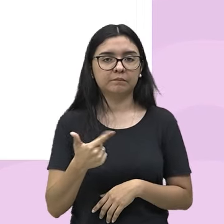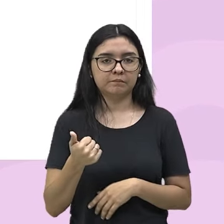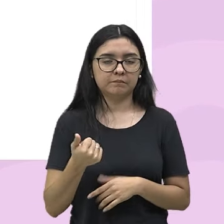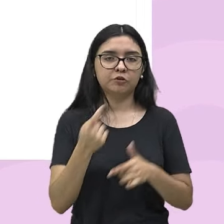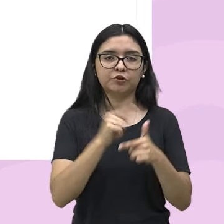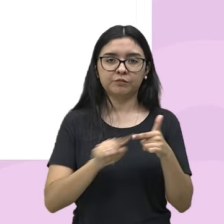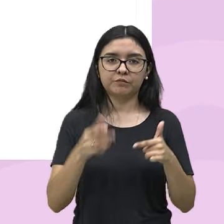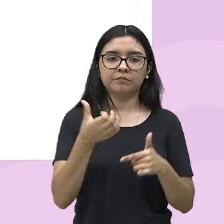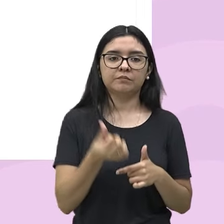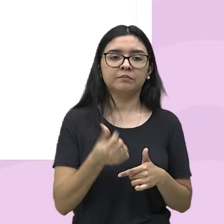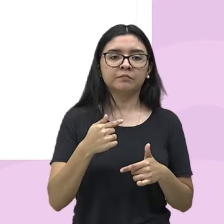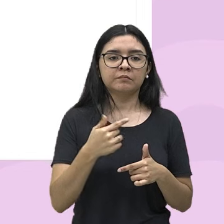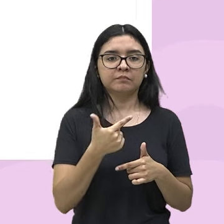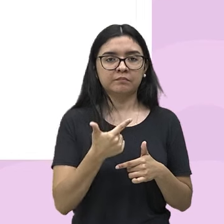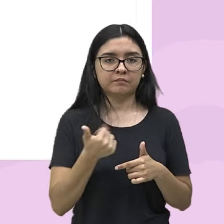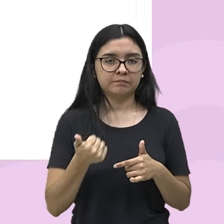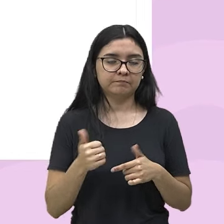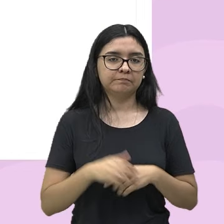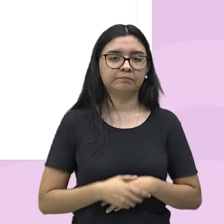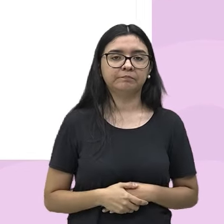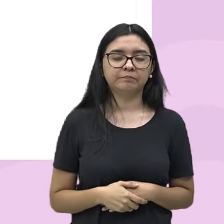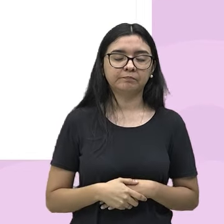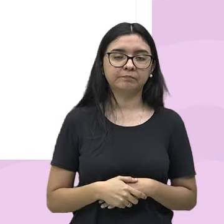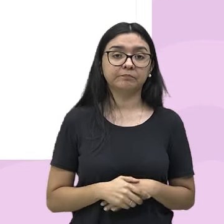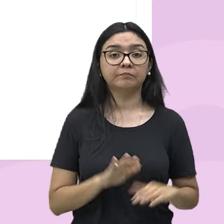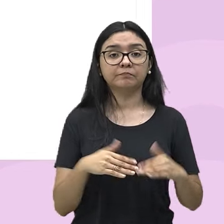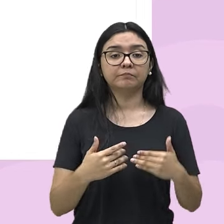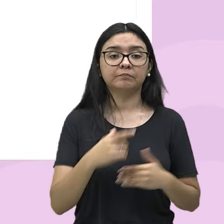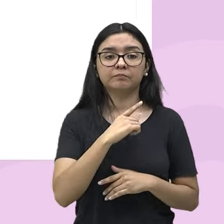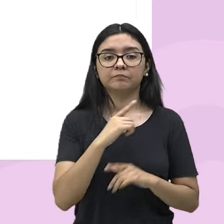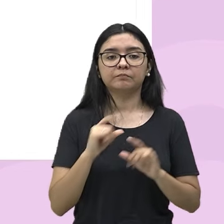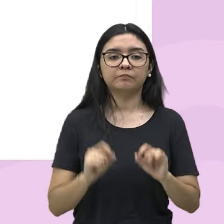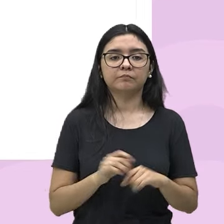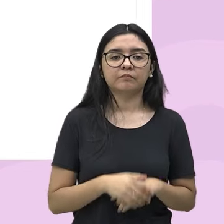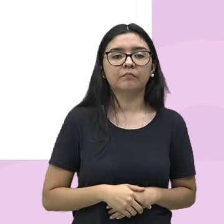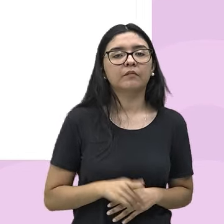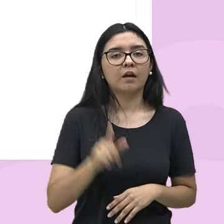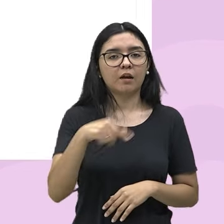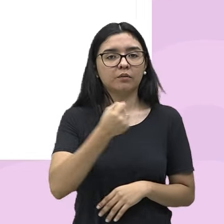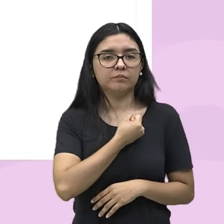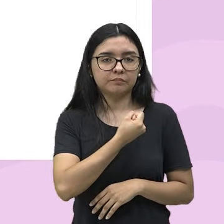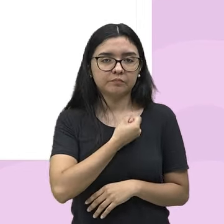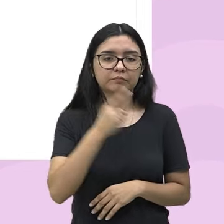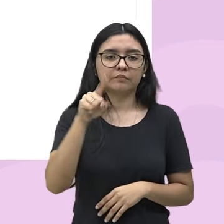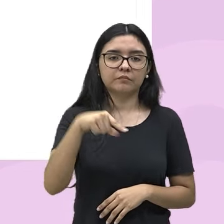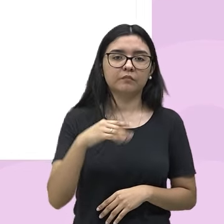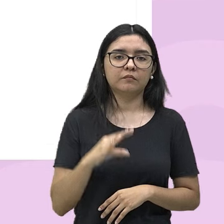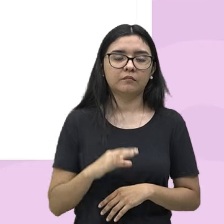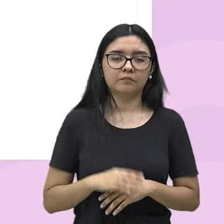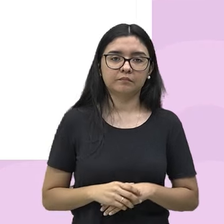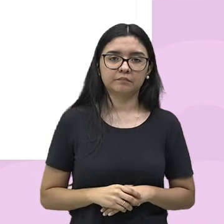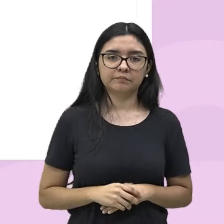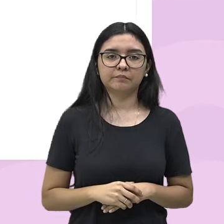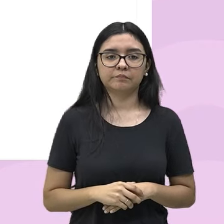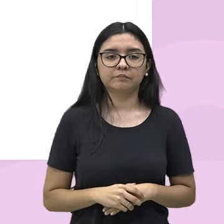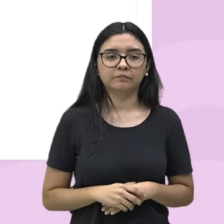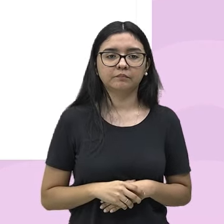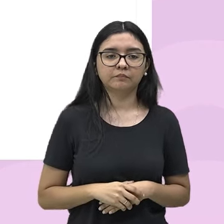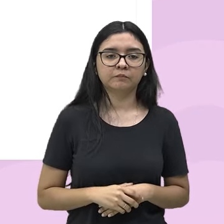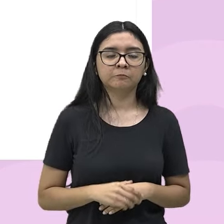por 6.721. Enfim, temos aí então que o número 6.721 é um